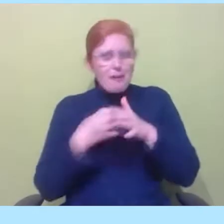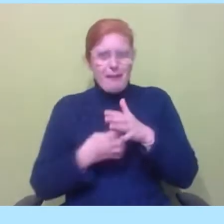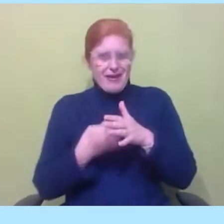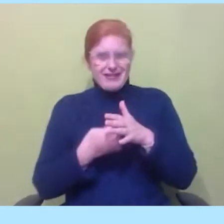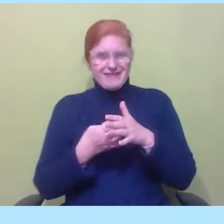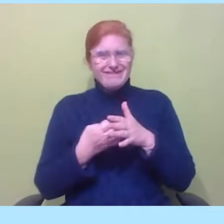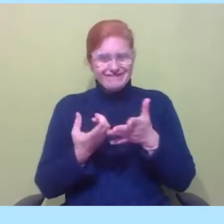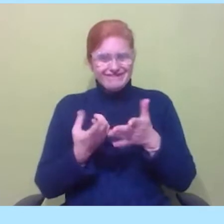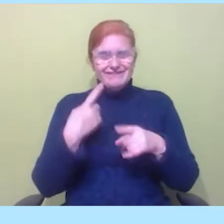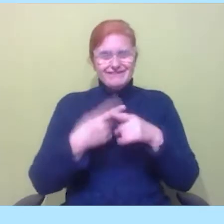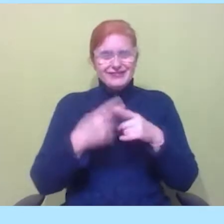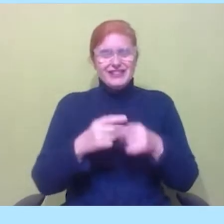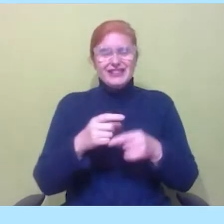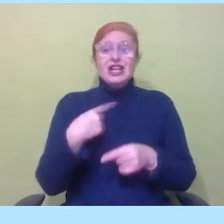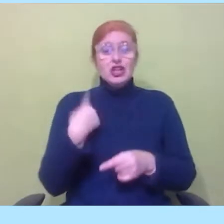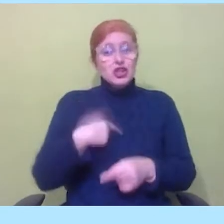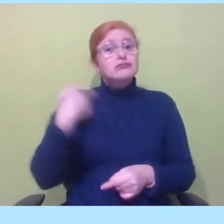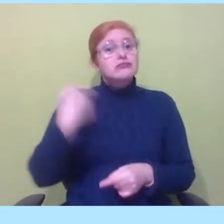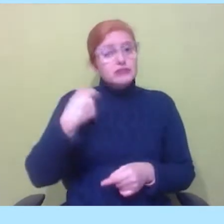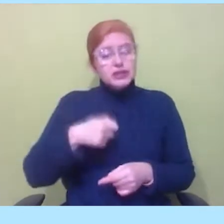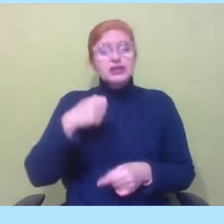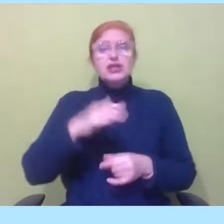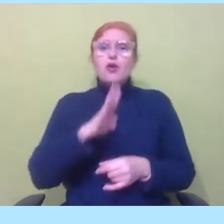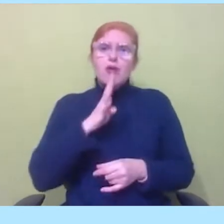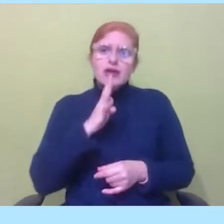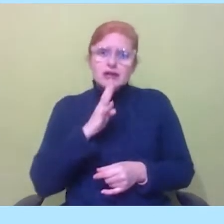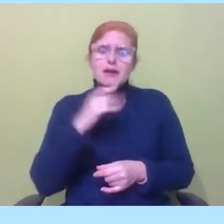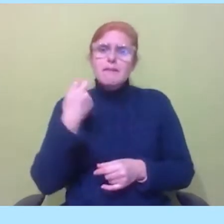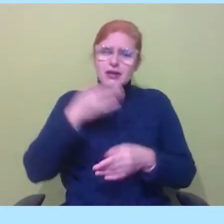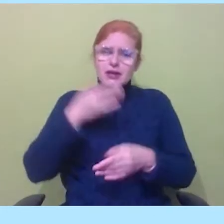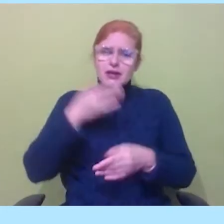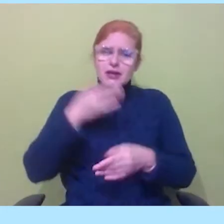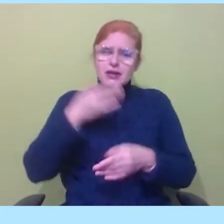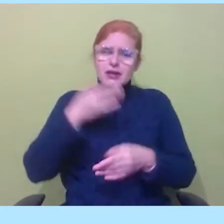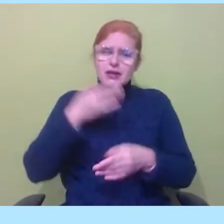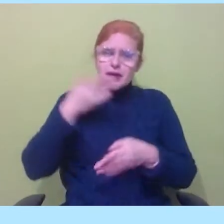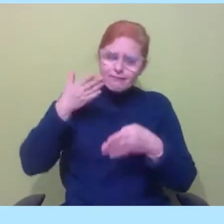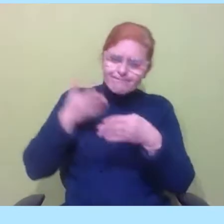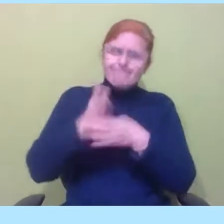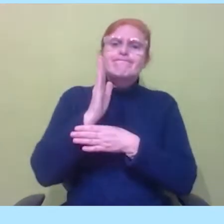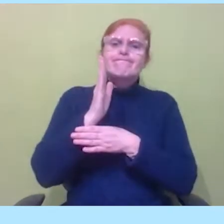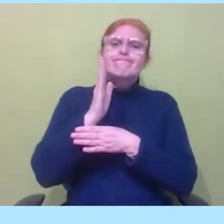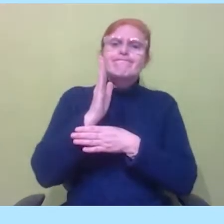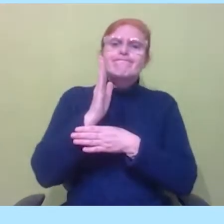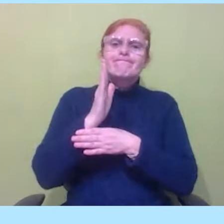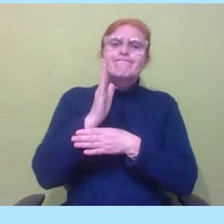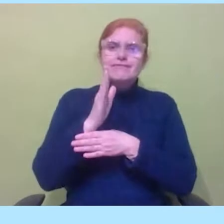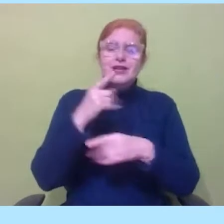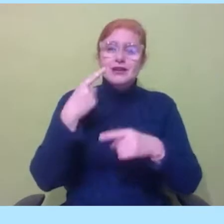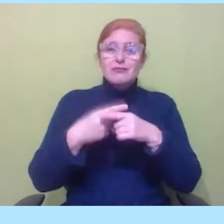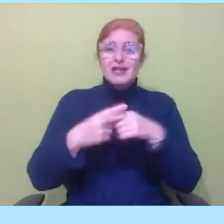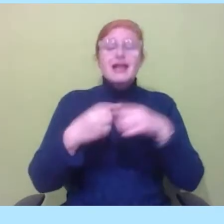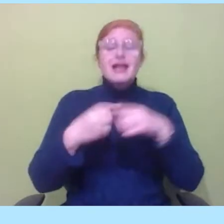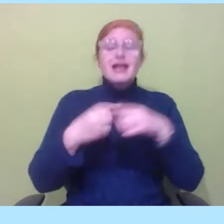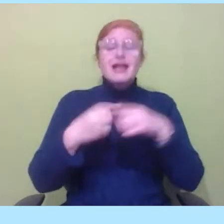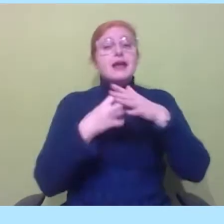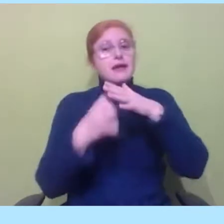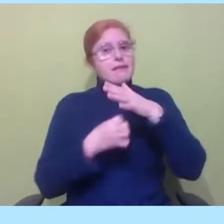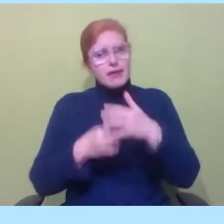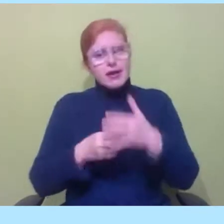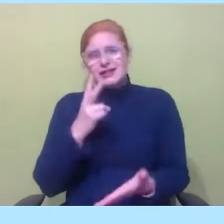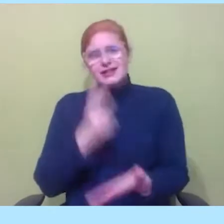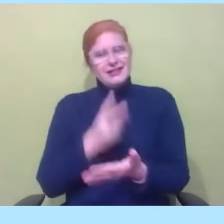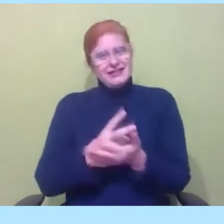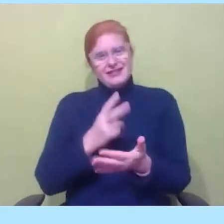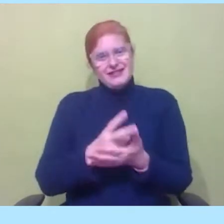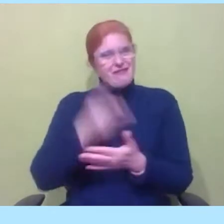não está furando as bolhas, então quem se beneficia e vai continuar se beneficiando é quem bebe